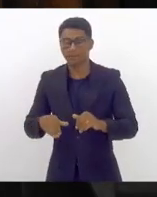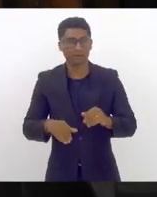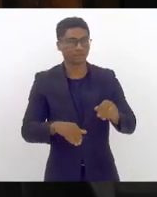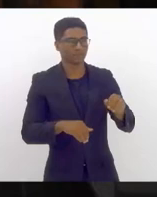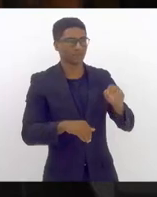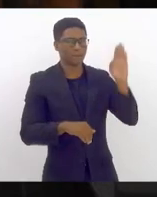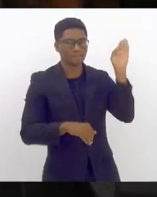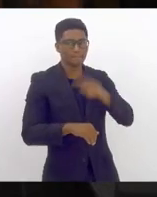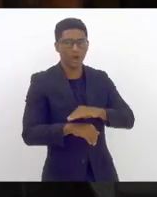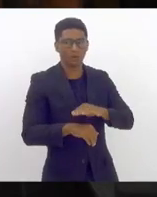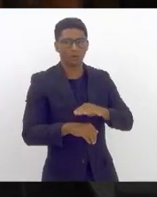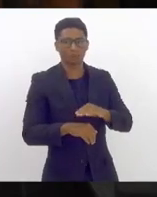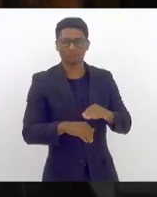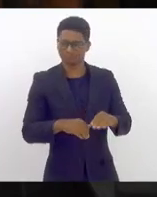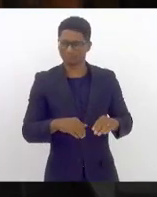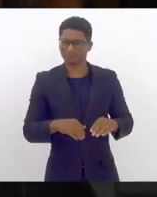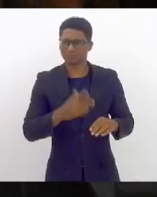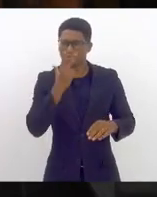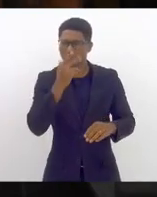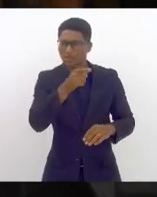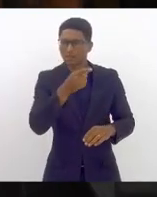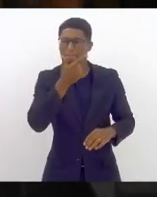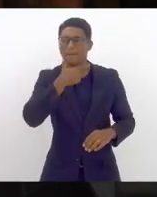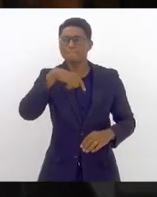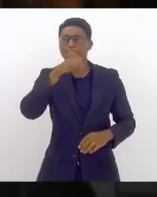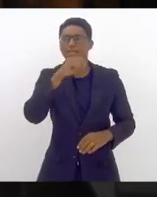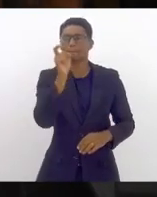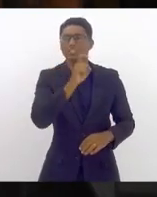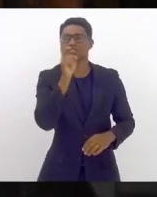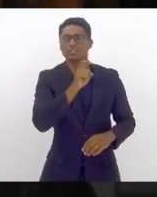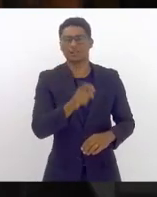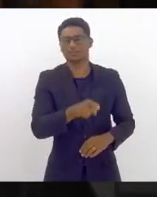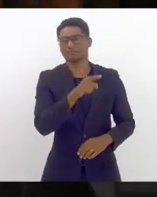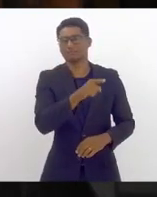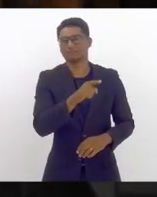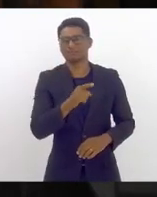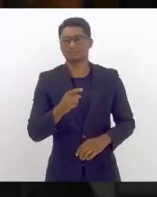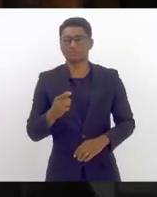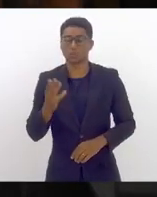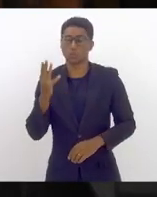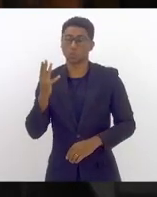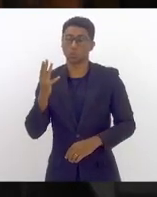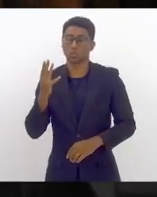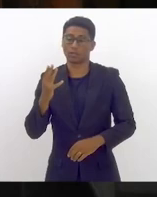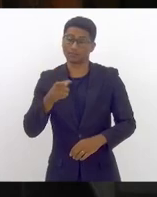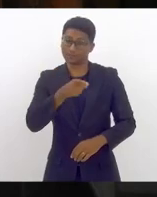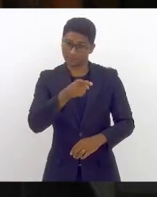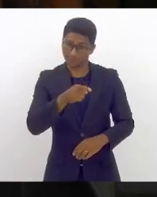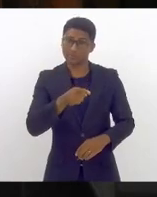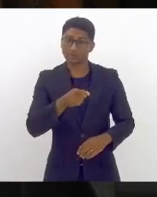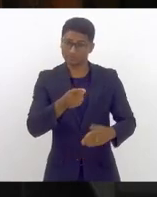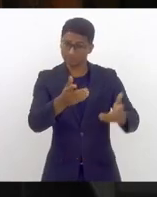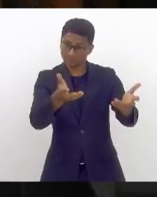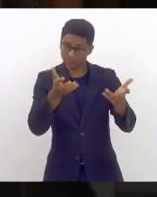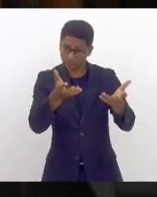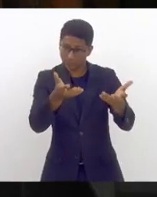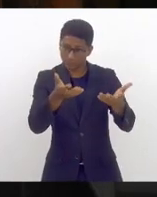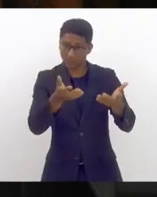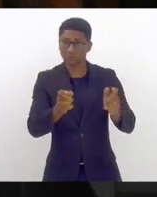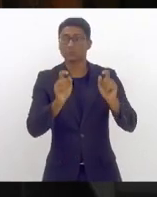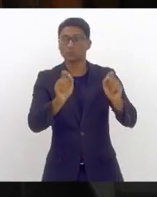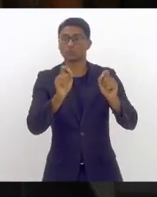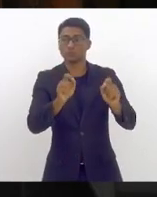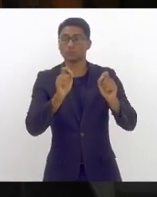que saqueou o Brasil por muito tempo, o Molusco, ele insiste em querer defender